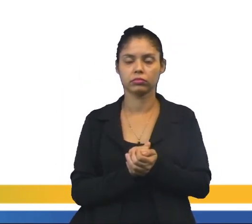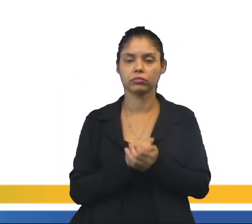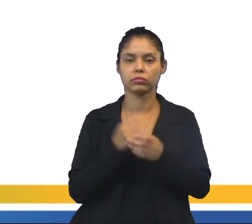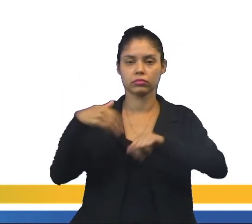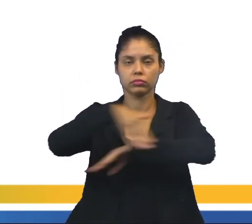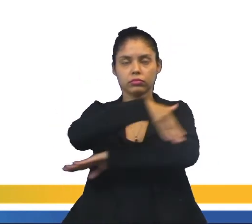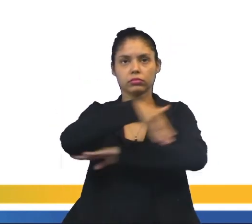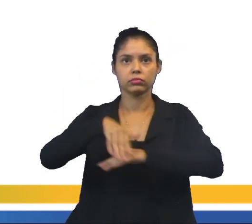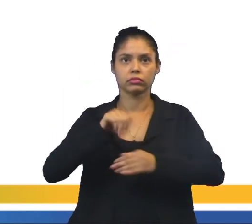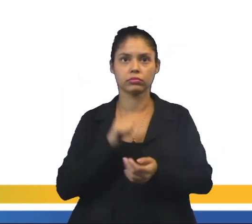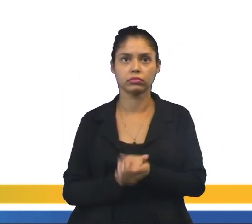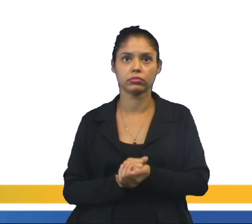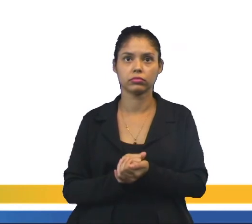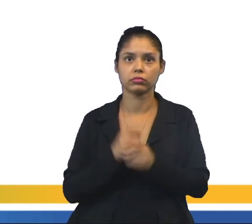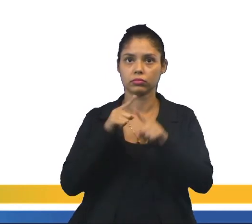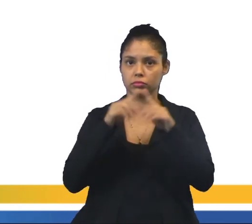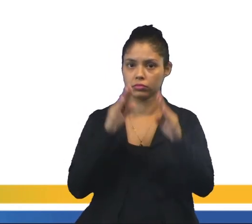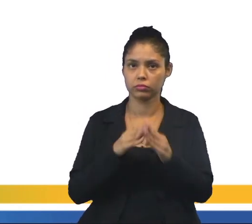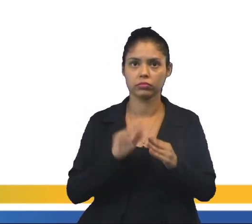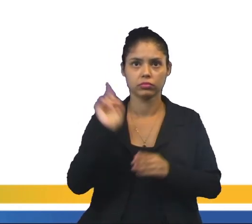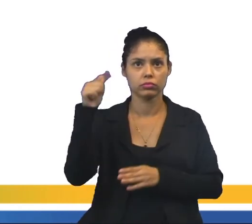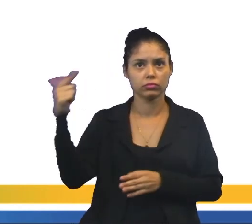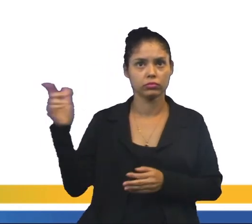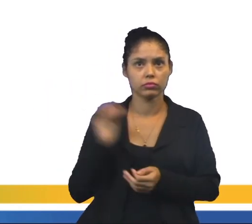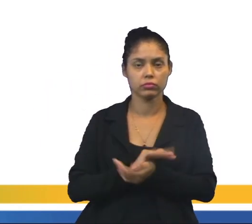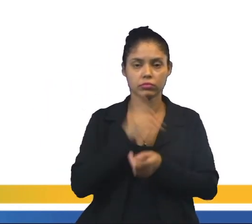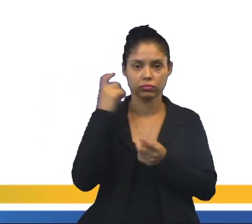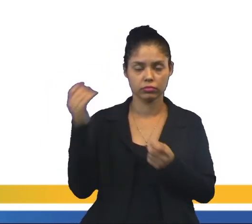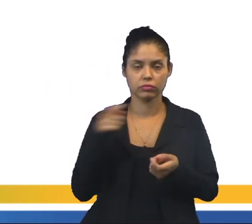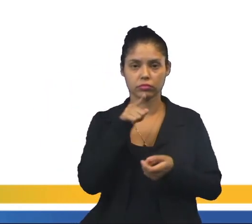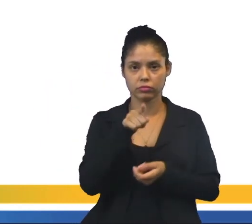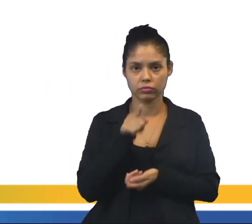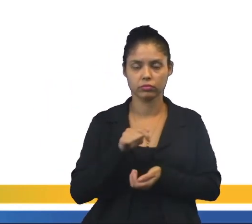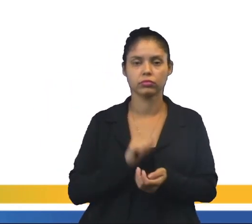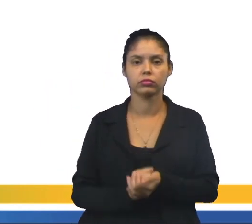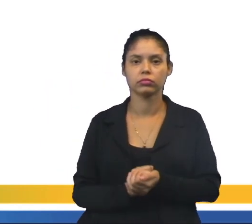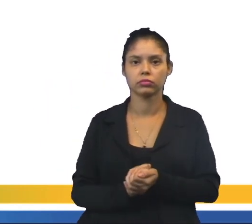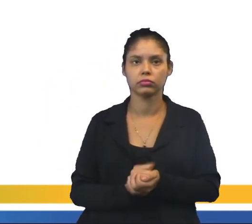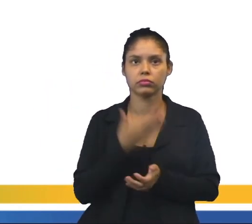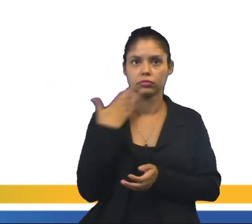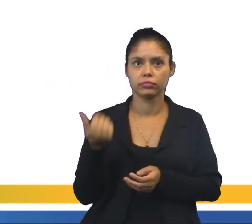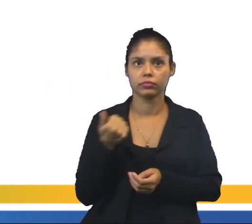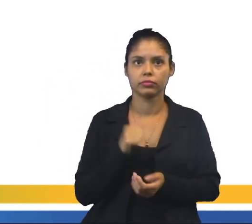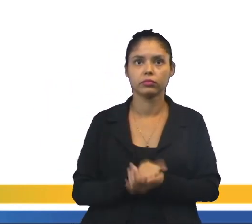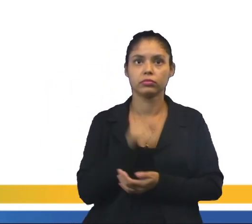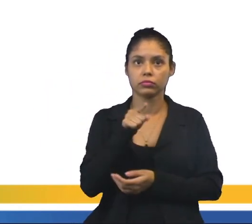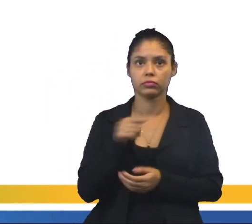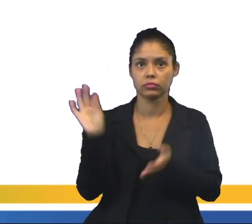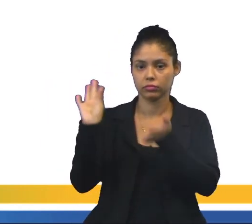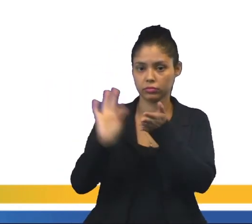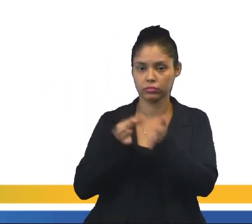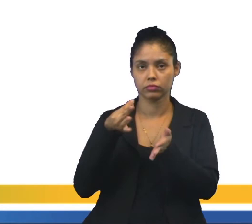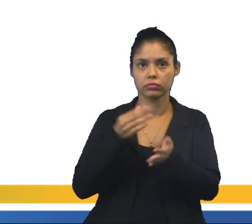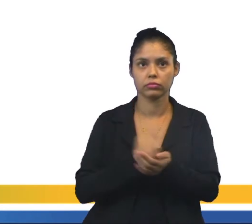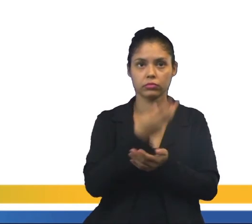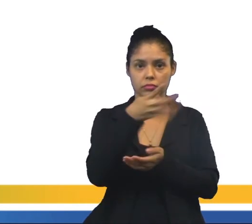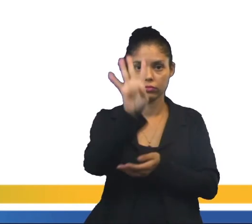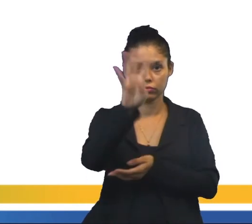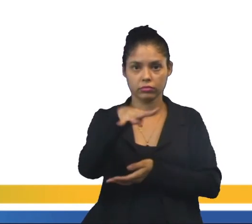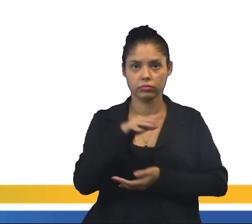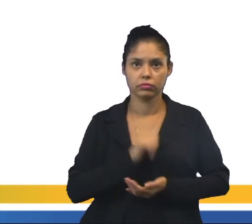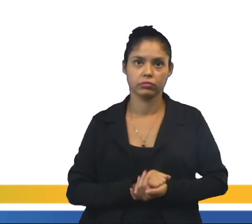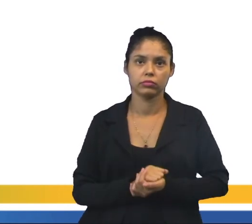quintal, na rua, na igreja, em outros ambientes que você achar melhor. Você vai preencher as seguintes